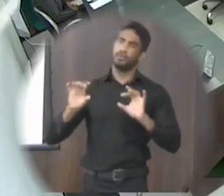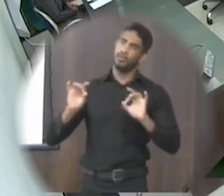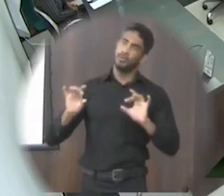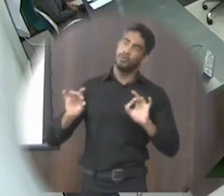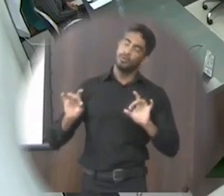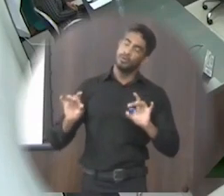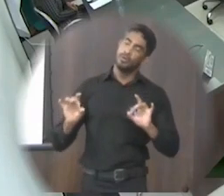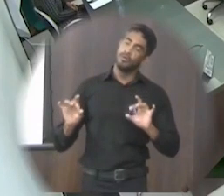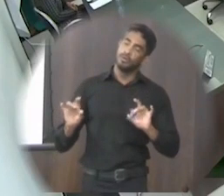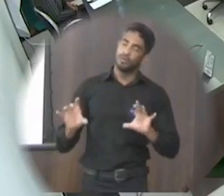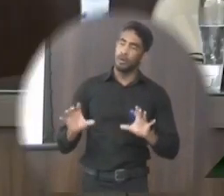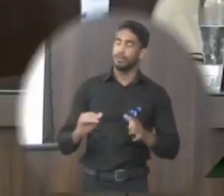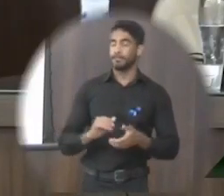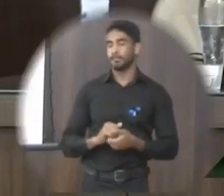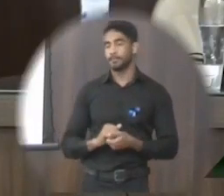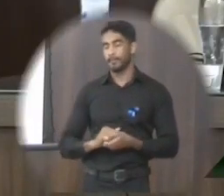Bombeiro.